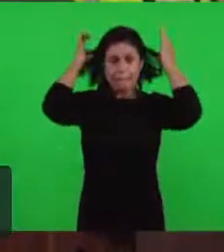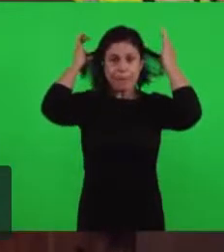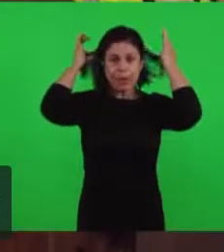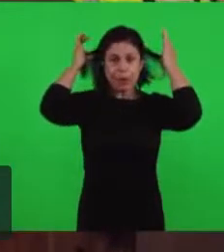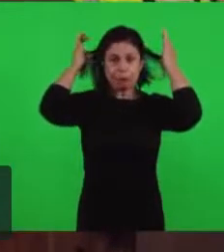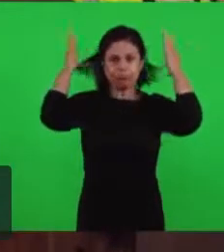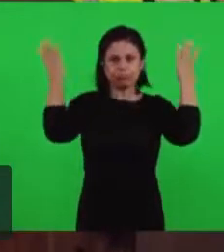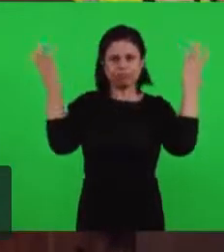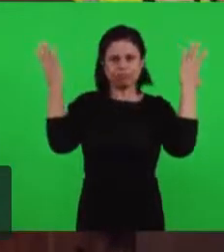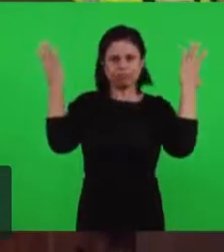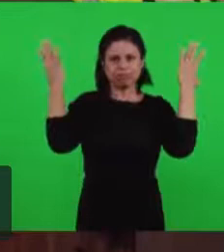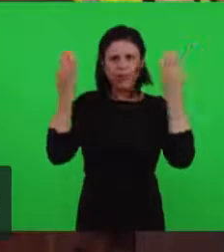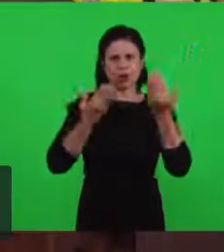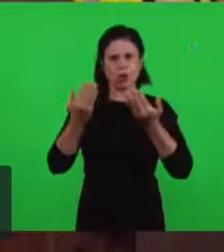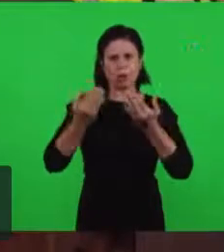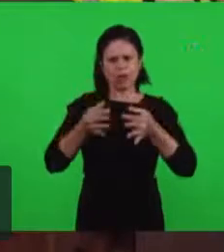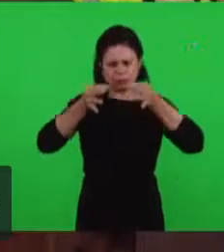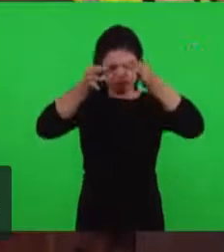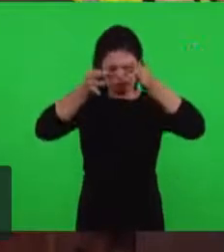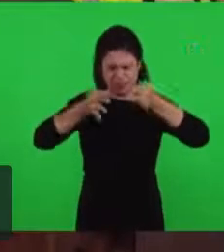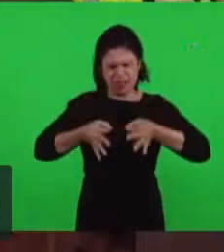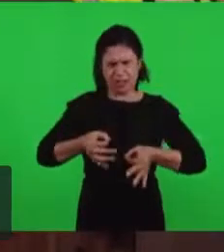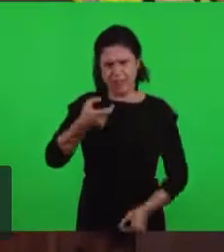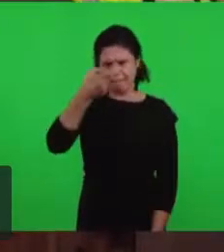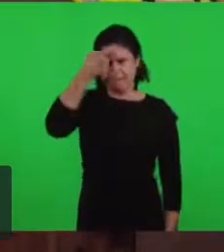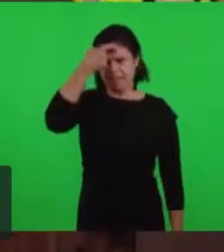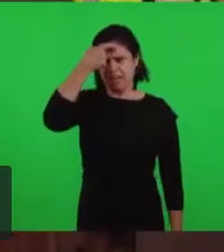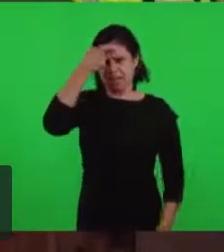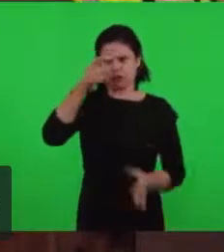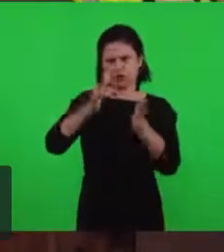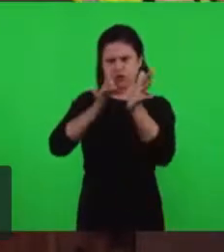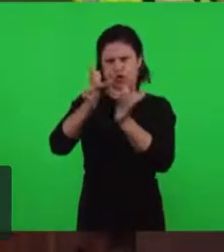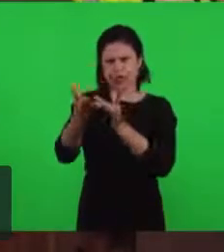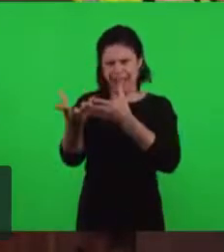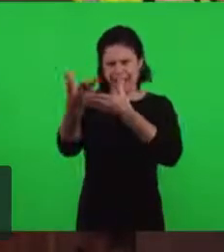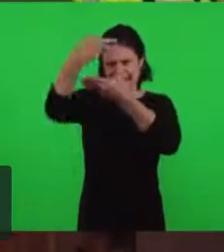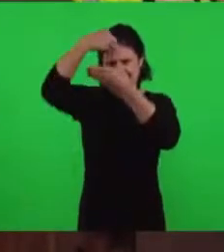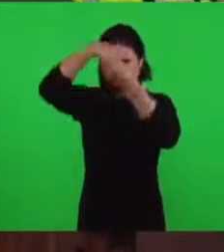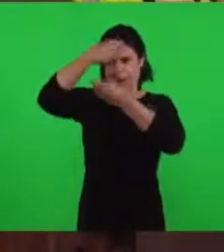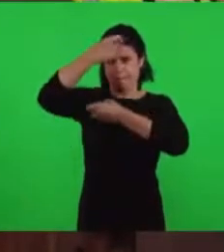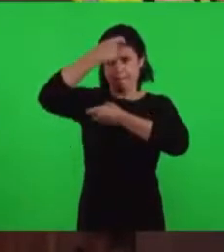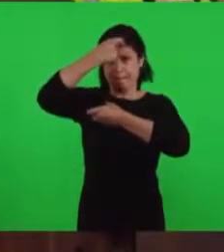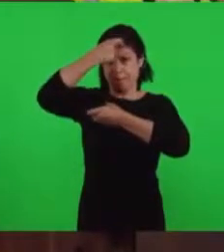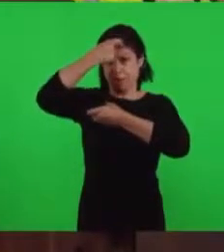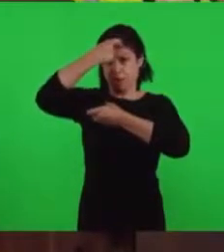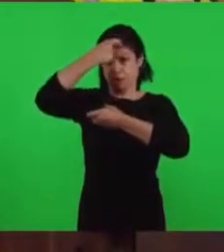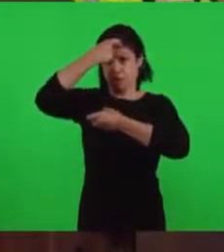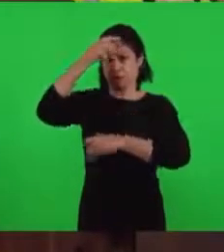muito bem ajustado na sua mente não existe